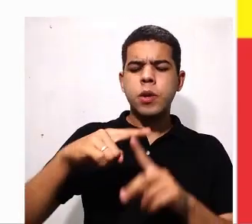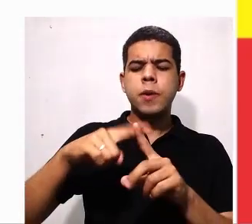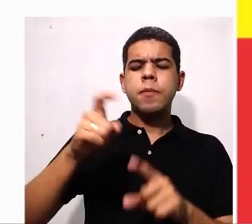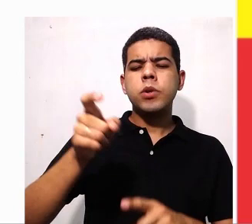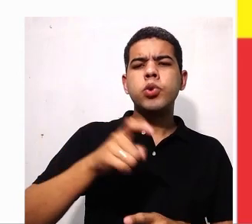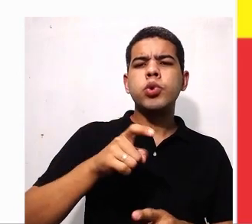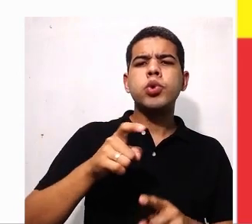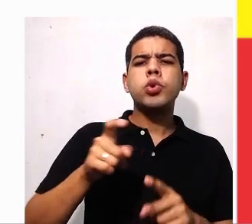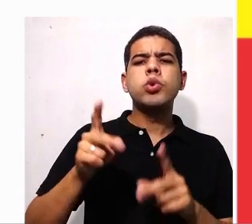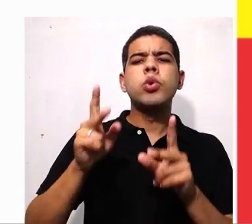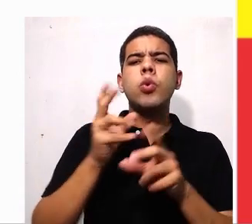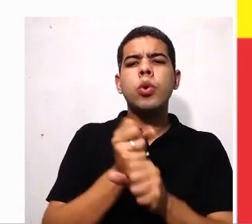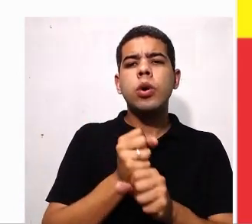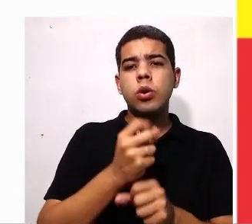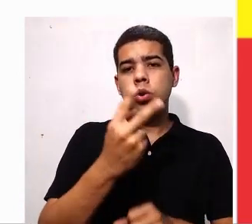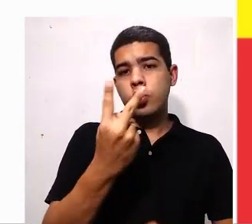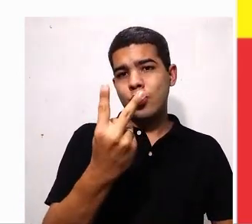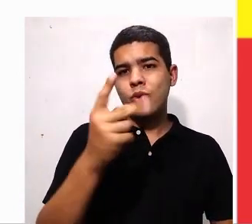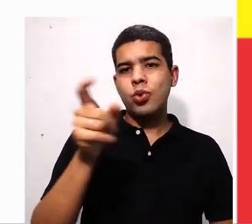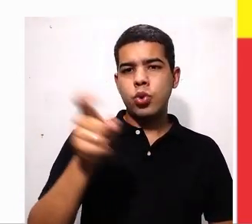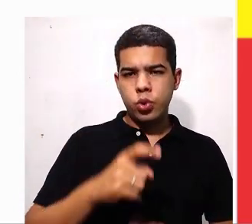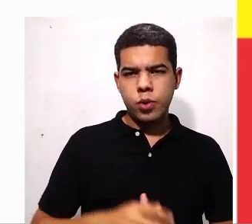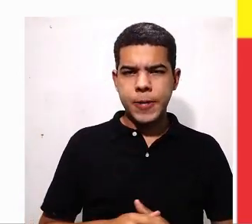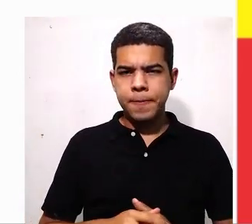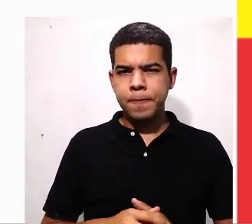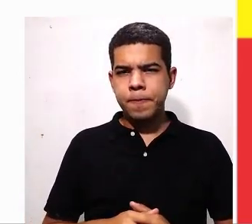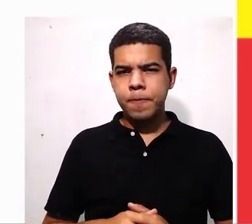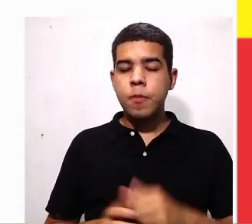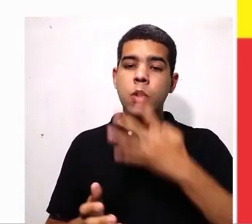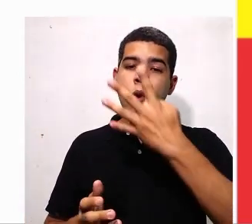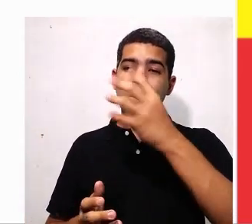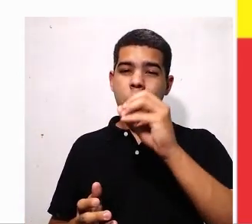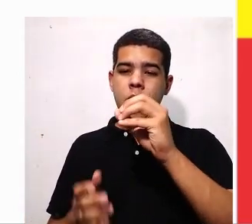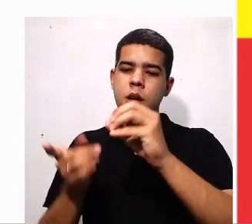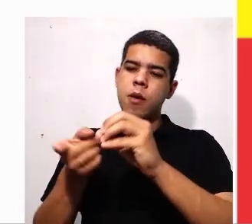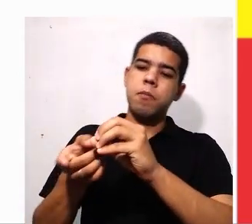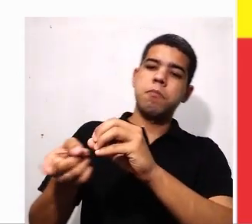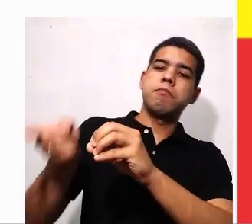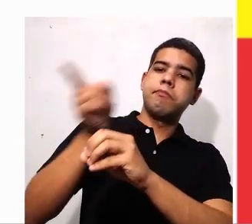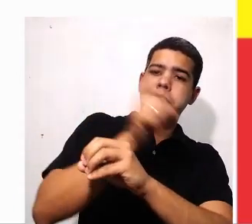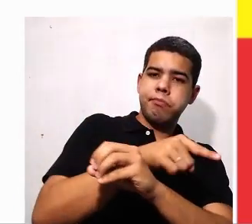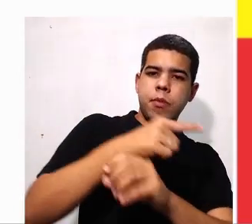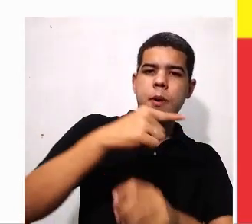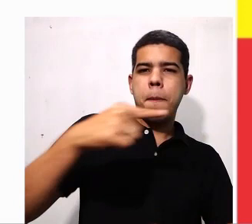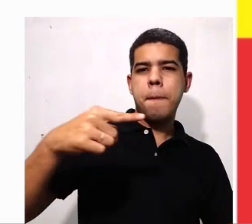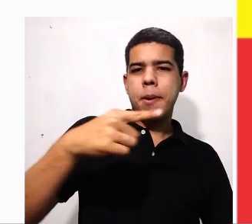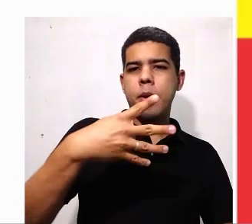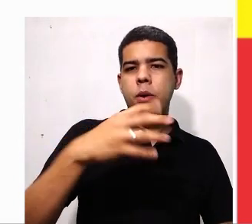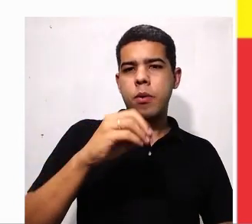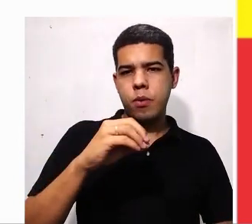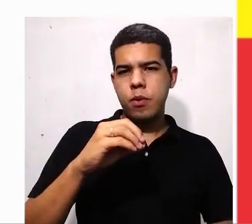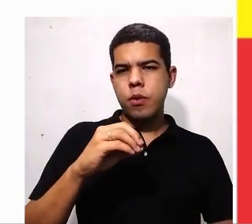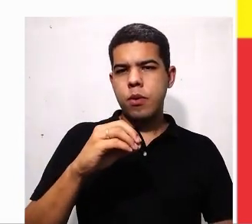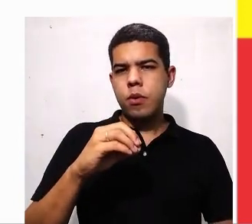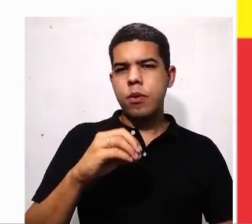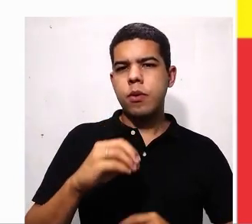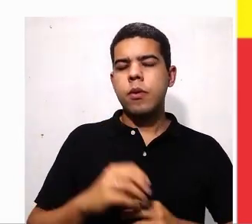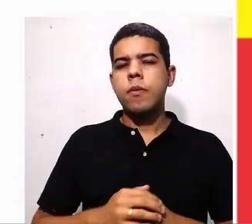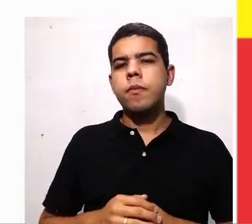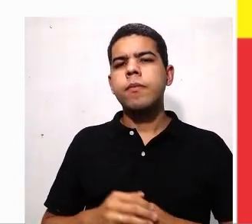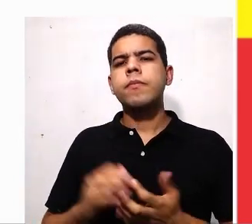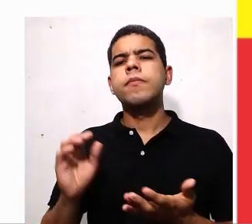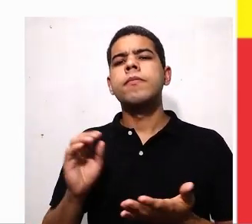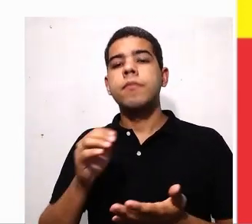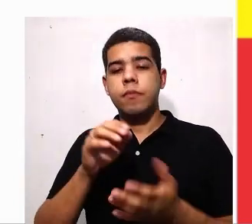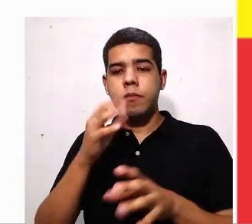subtraindo. Então, 180 menos 40, 140. Se eu tenho x mais x, qual é o número que eu somo ele com